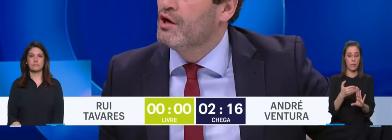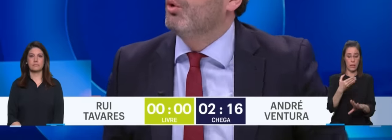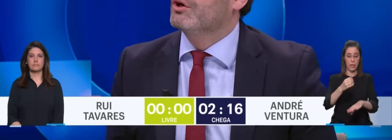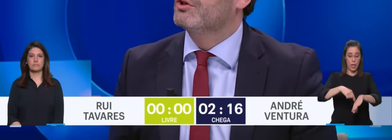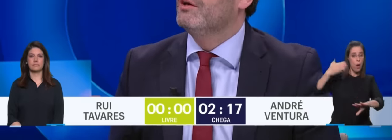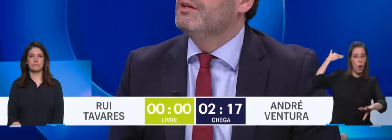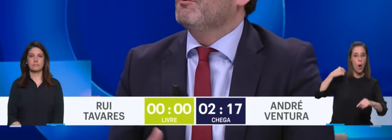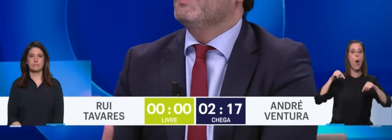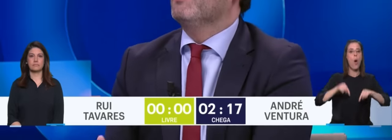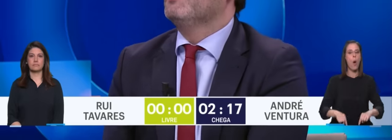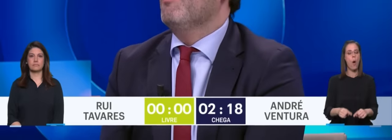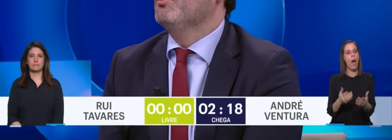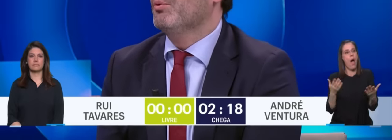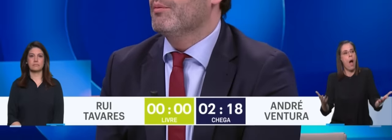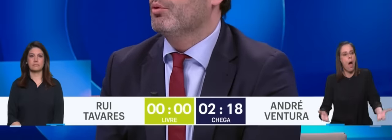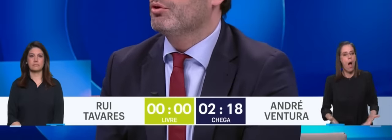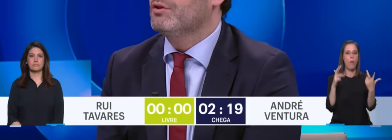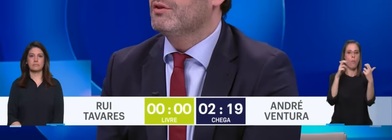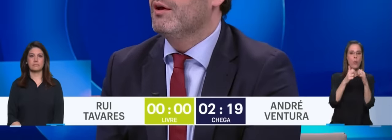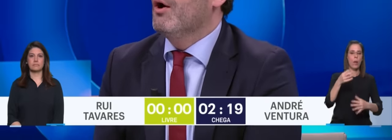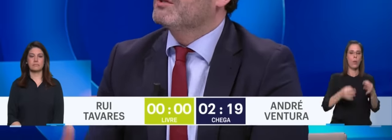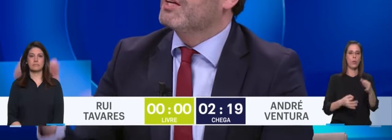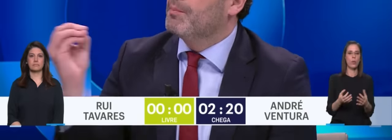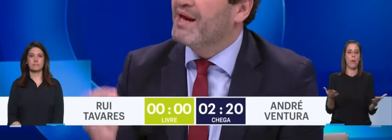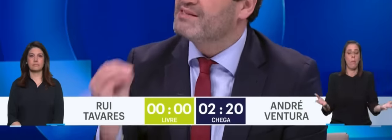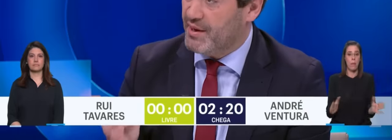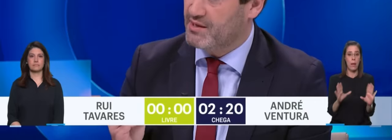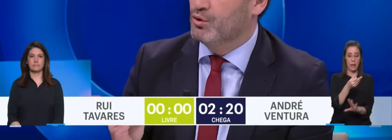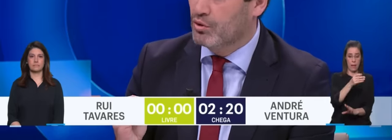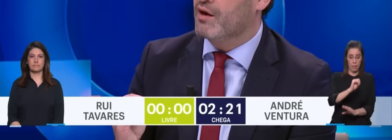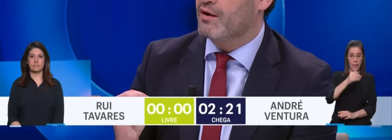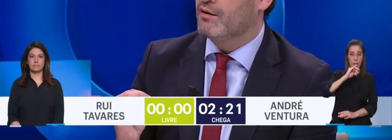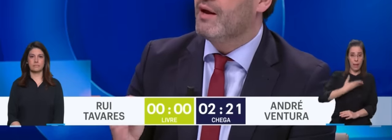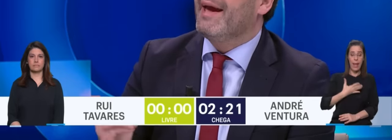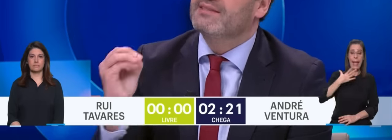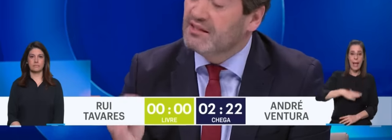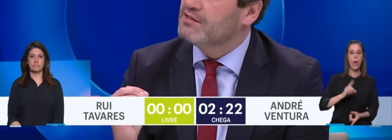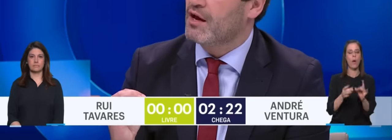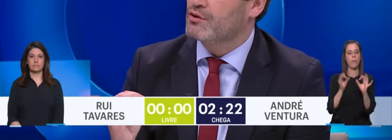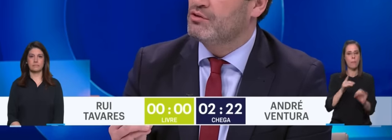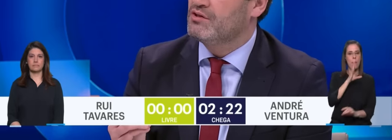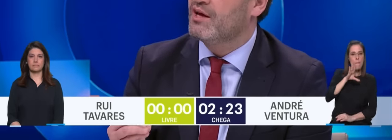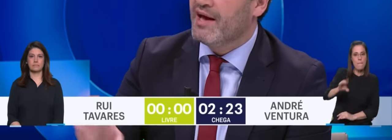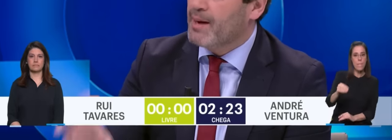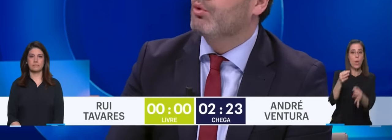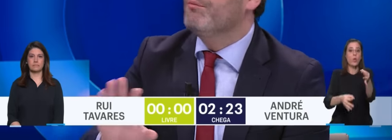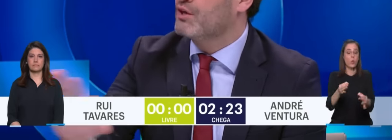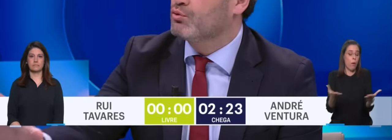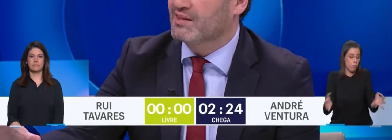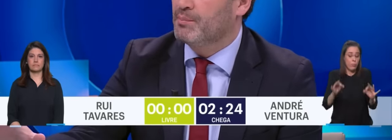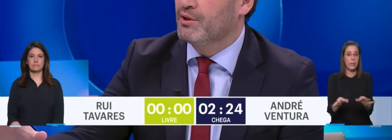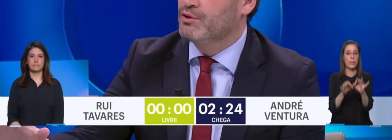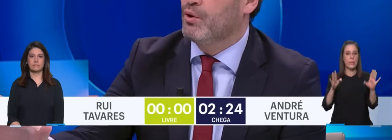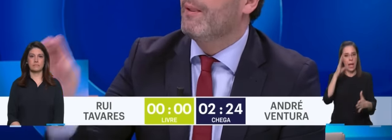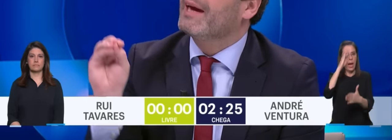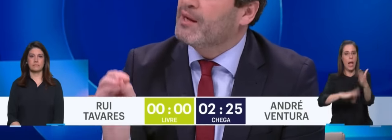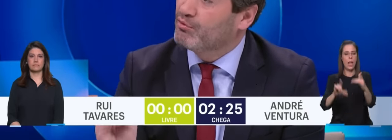horas hoje disse que afinal tinha havido um problema com a justiça ou seja PS e PSD o que querem é silenciar a justiça é como fiz no